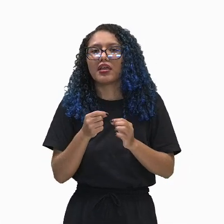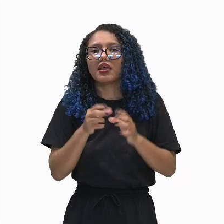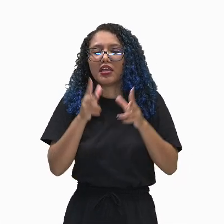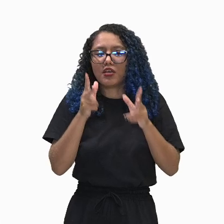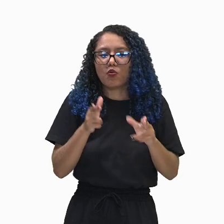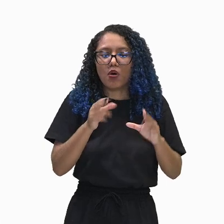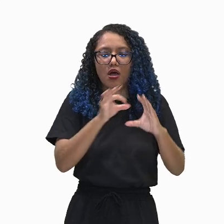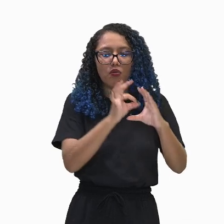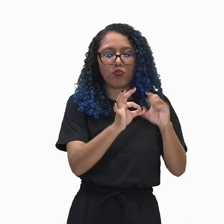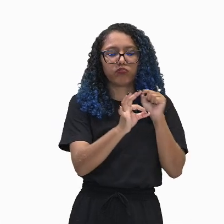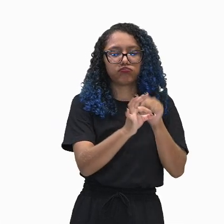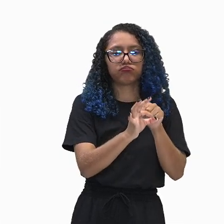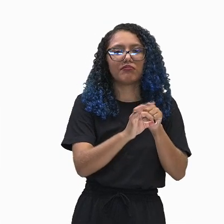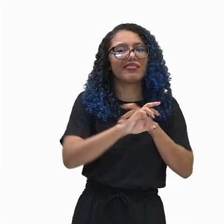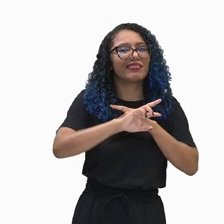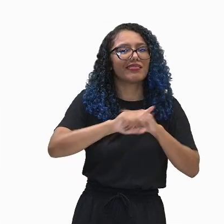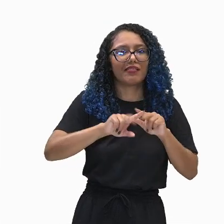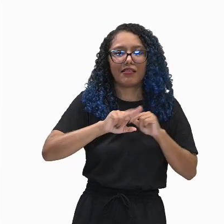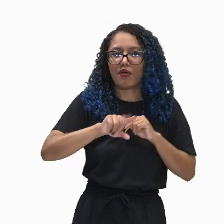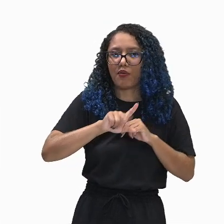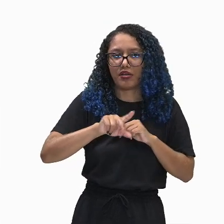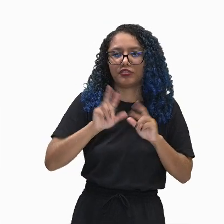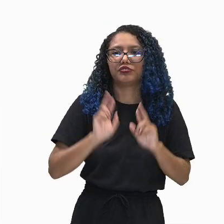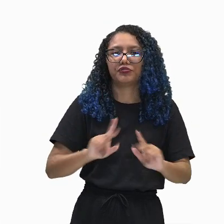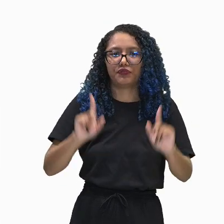dos núcleos de cada